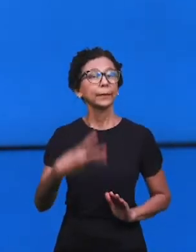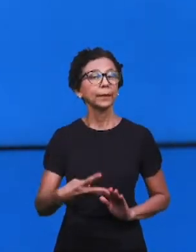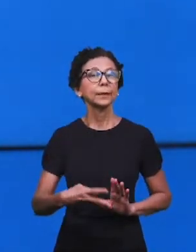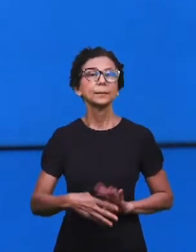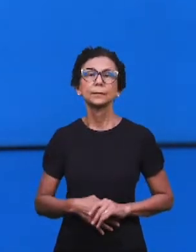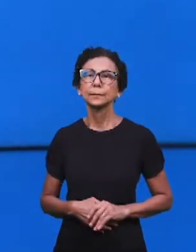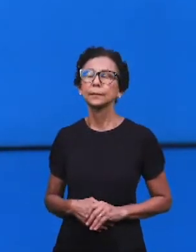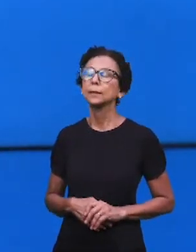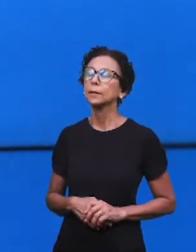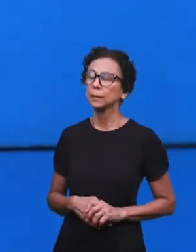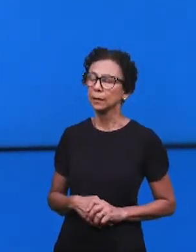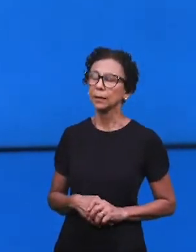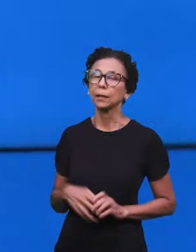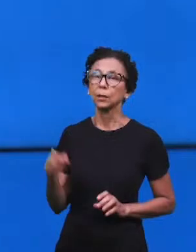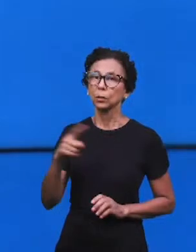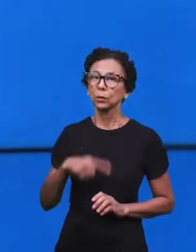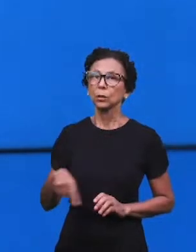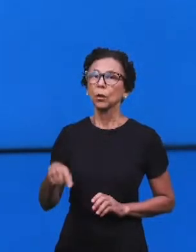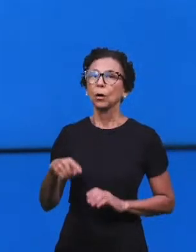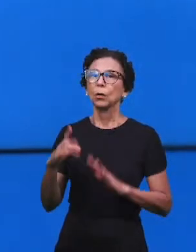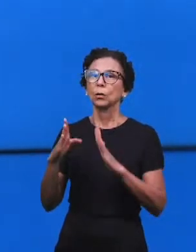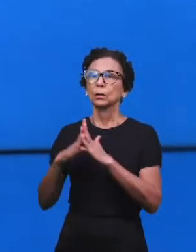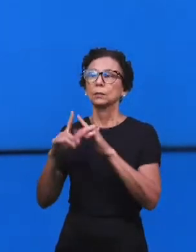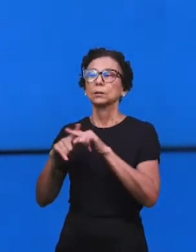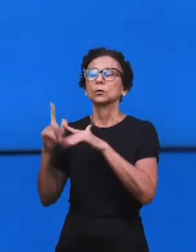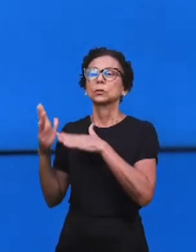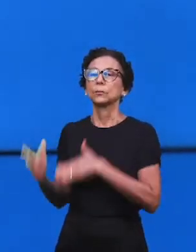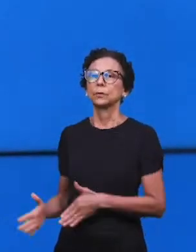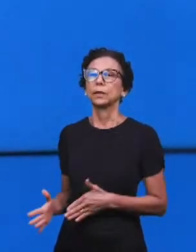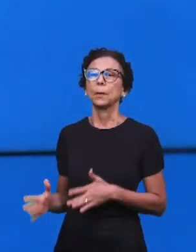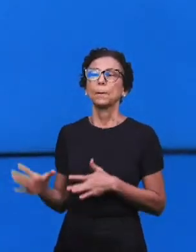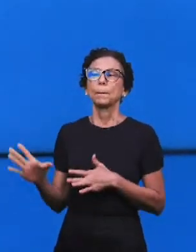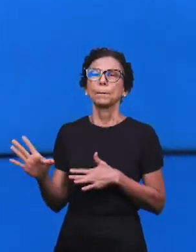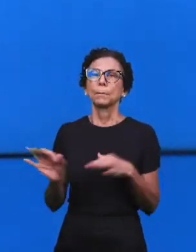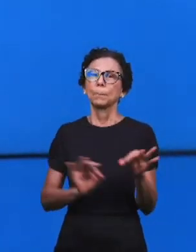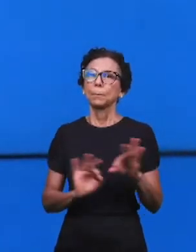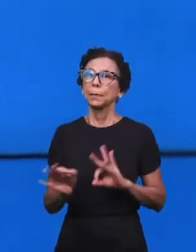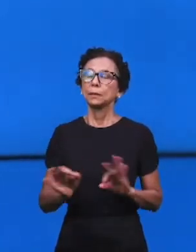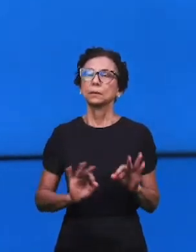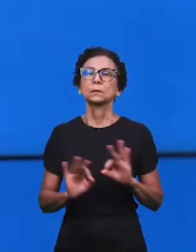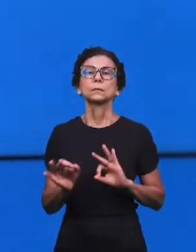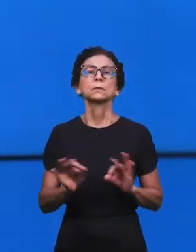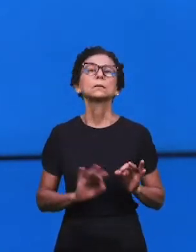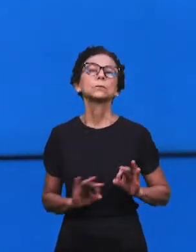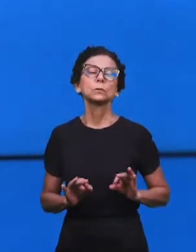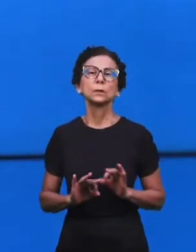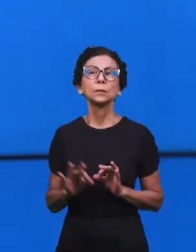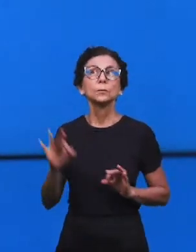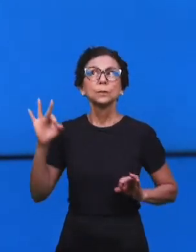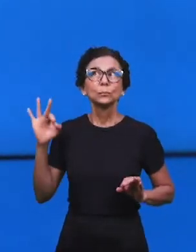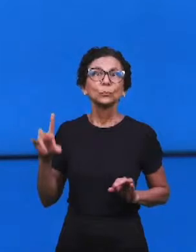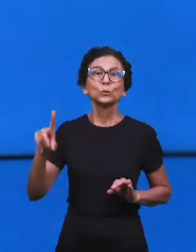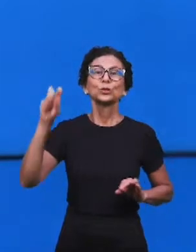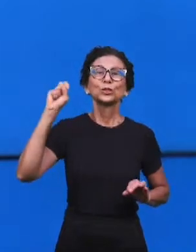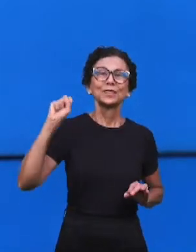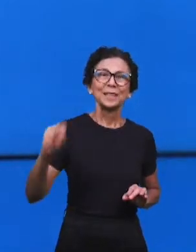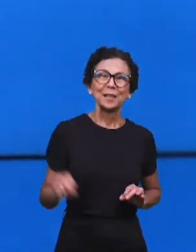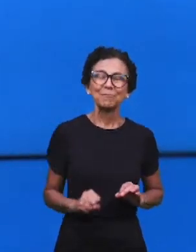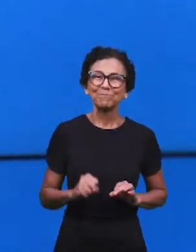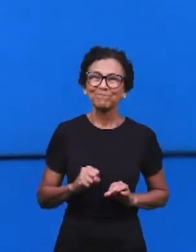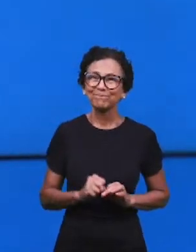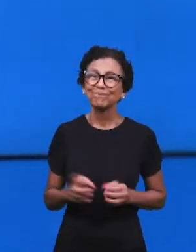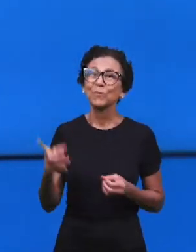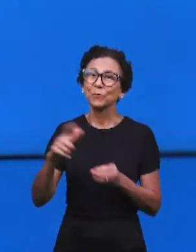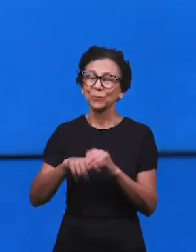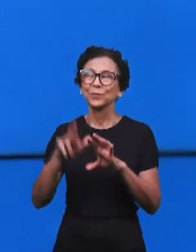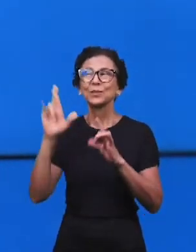fiel, nós estamos nos preparando para aquele grande dia, que é o dia da volta do Senhor Jesus. E quem não